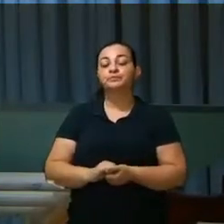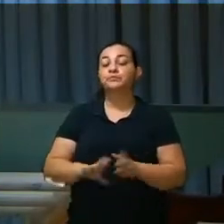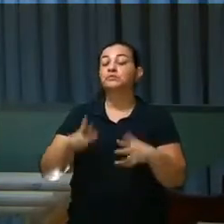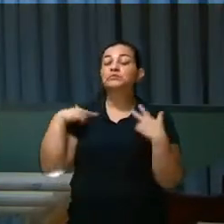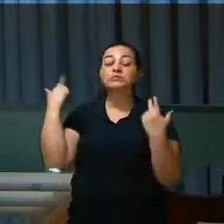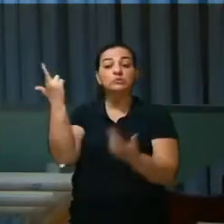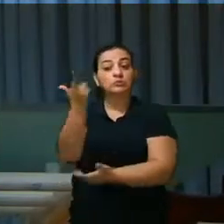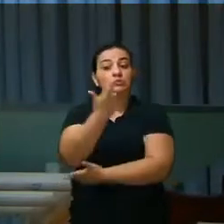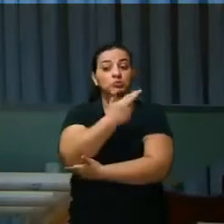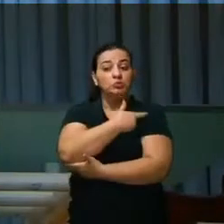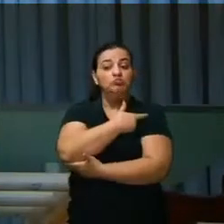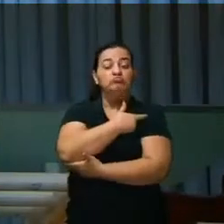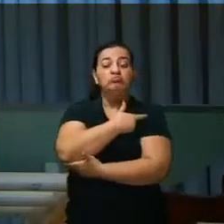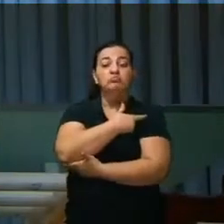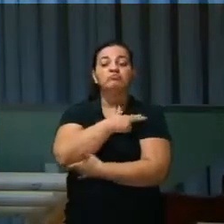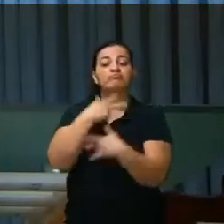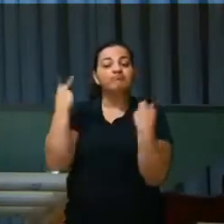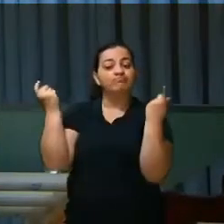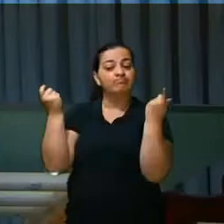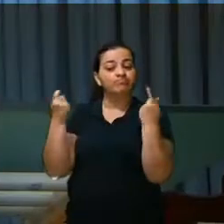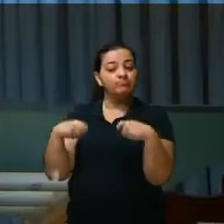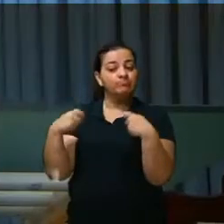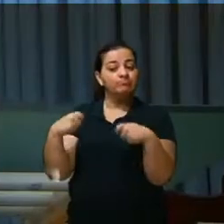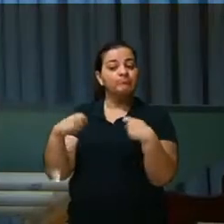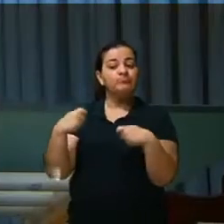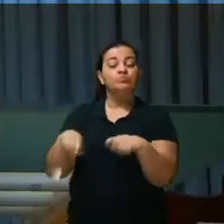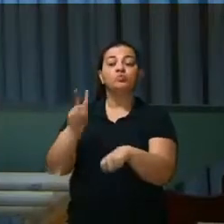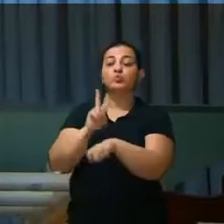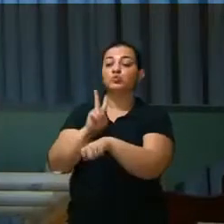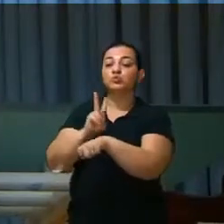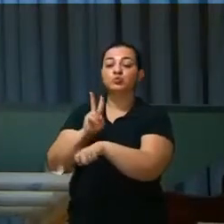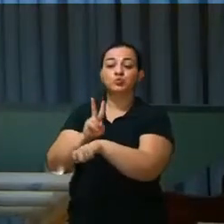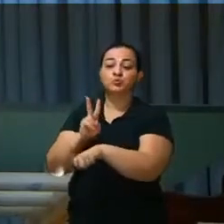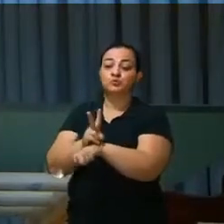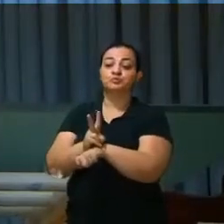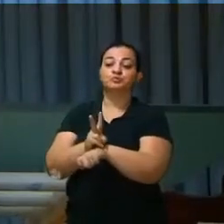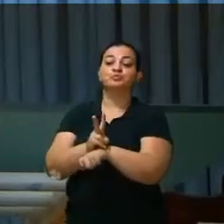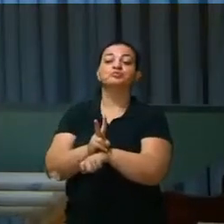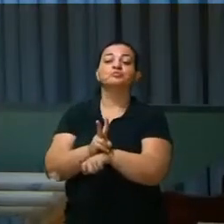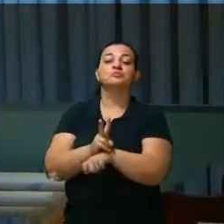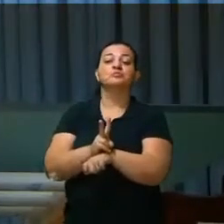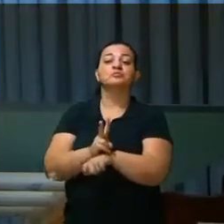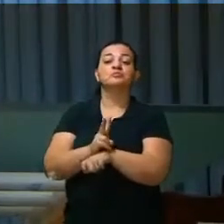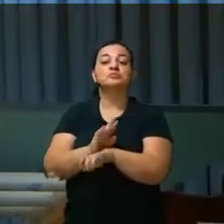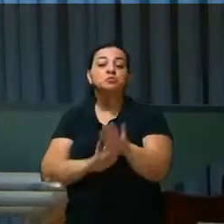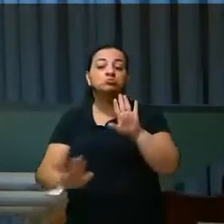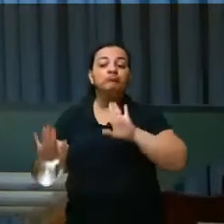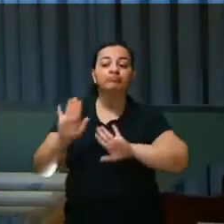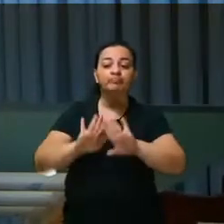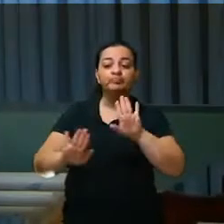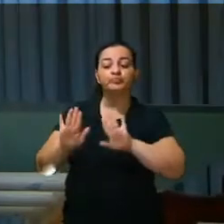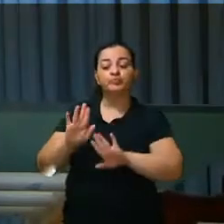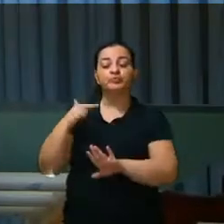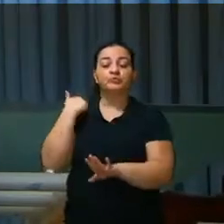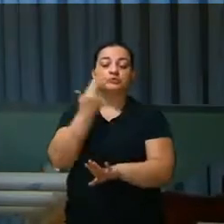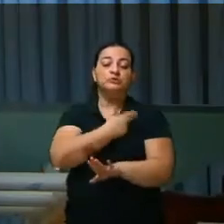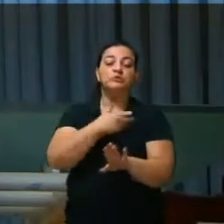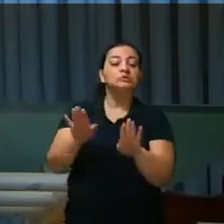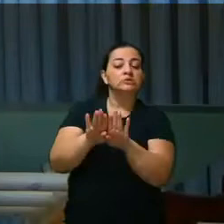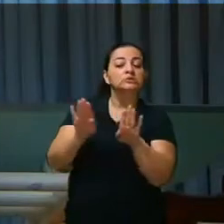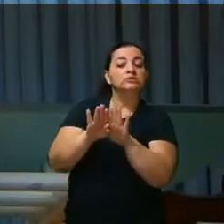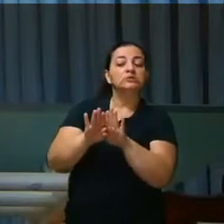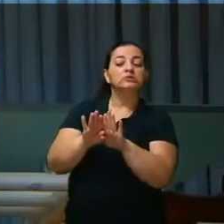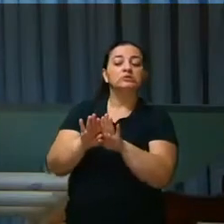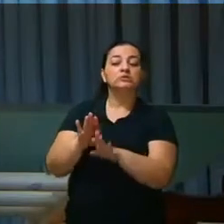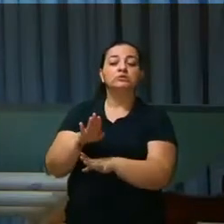bom e nós precisamos vigiar e para que isso não nos atinja